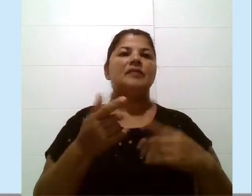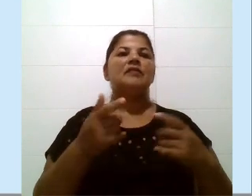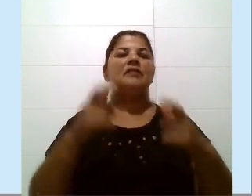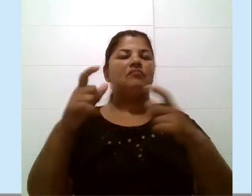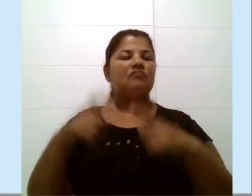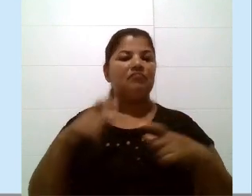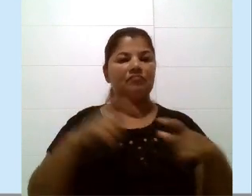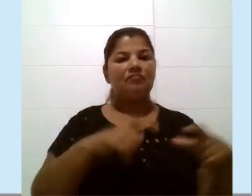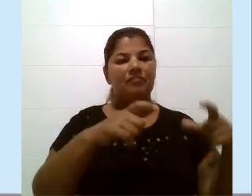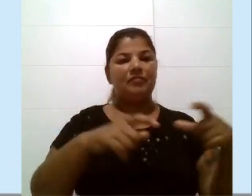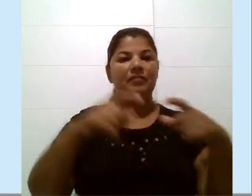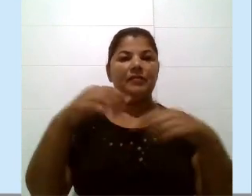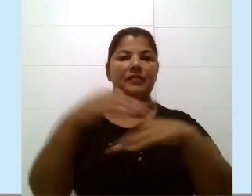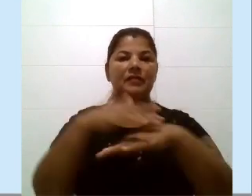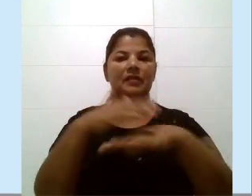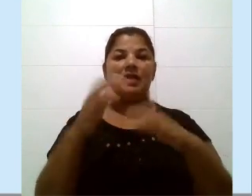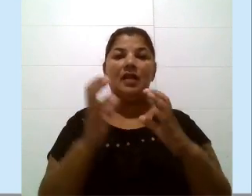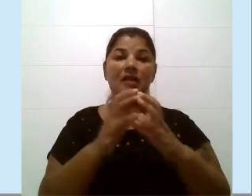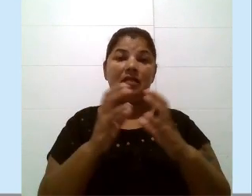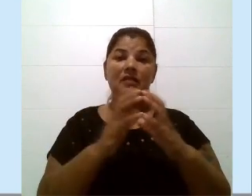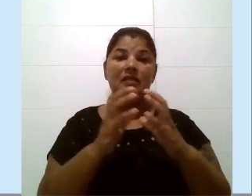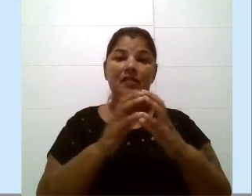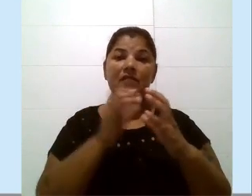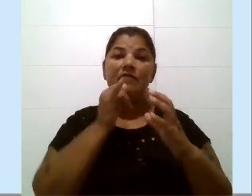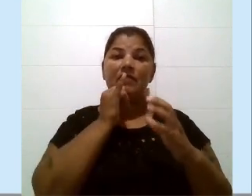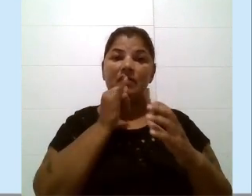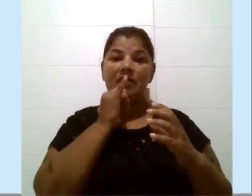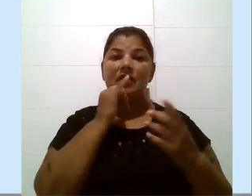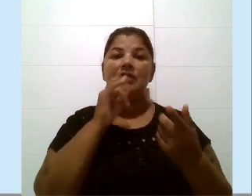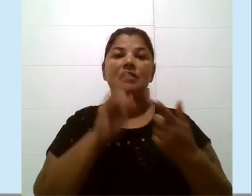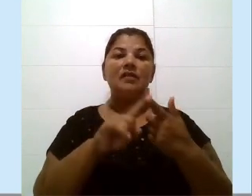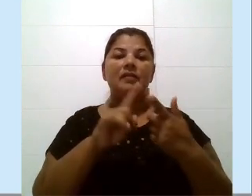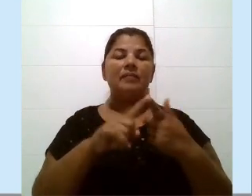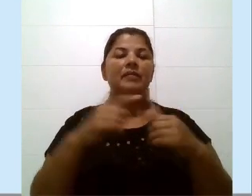grandes cidades, Recife, por exemplo, e outras cidades do Nordeste,